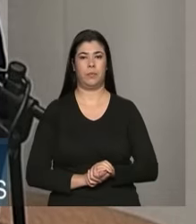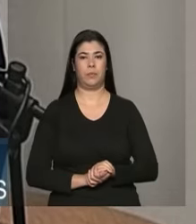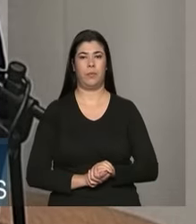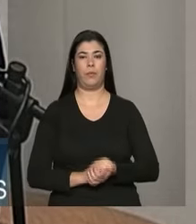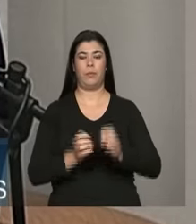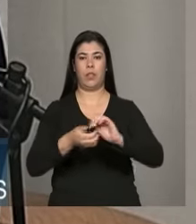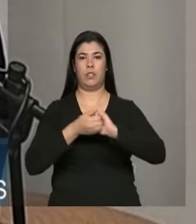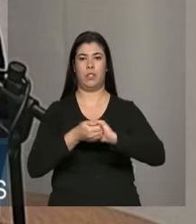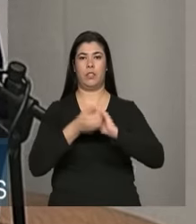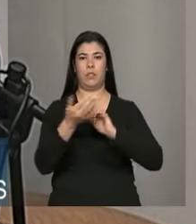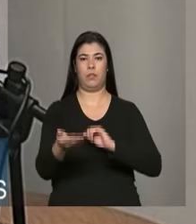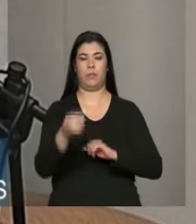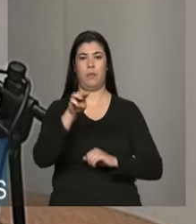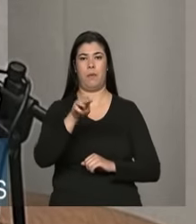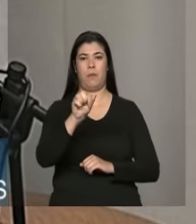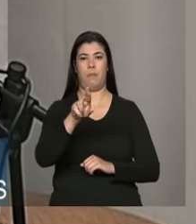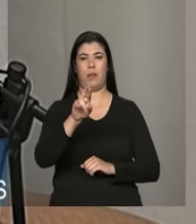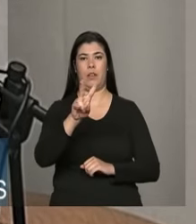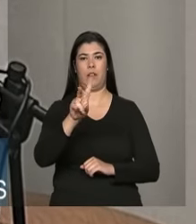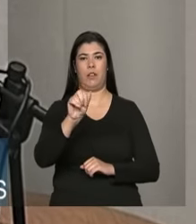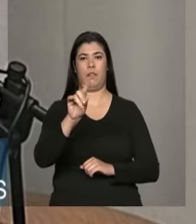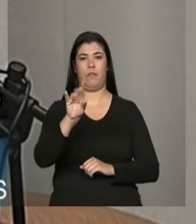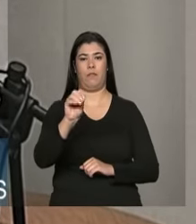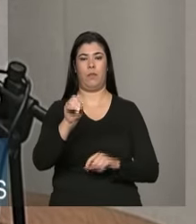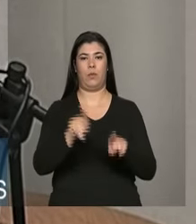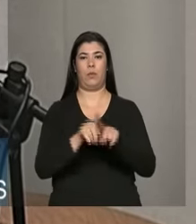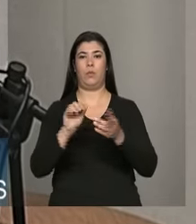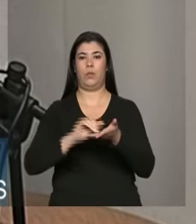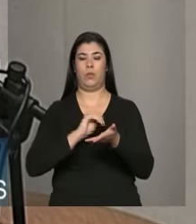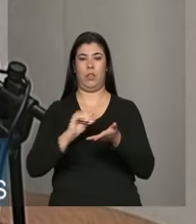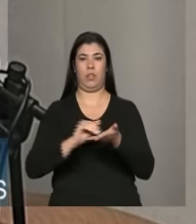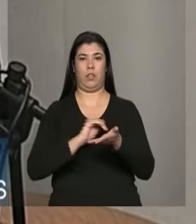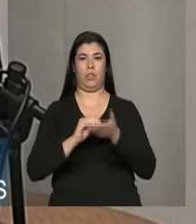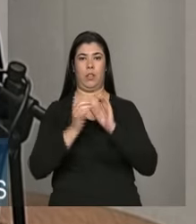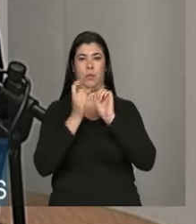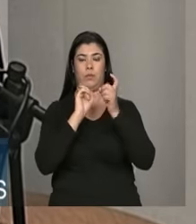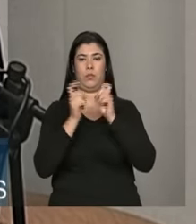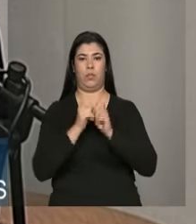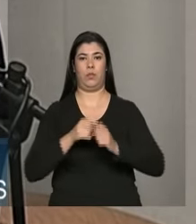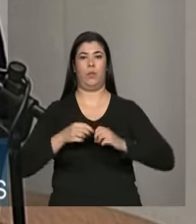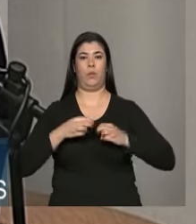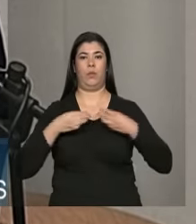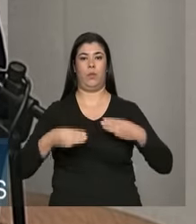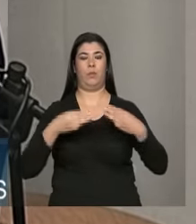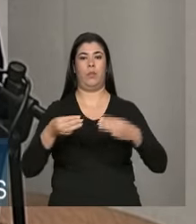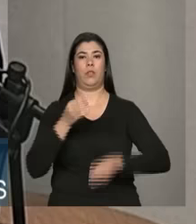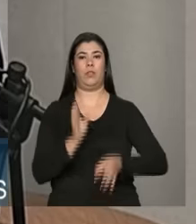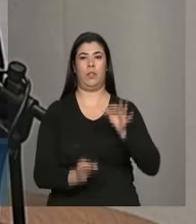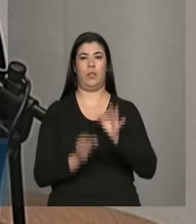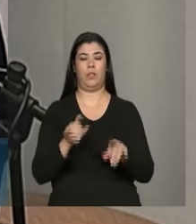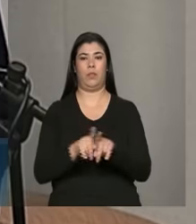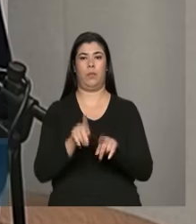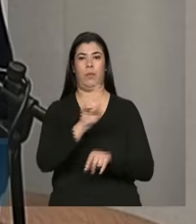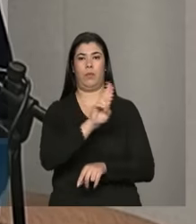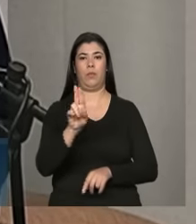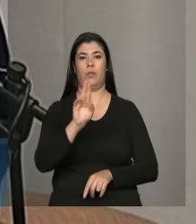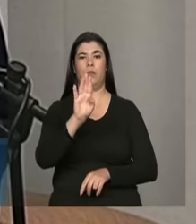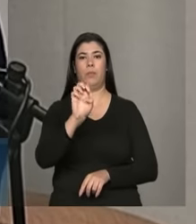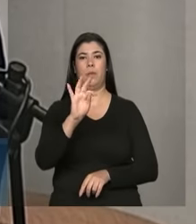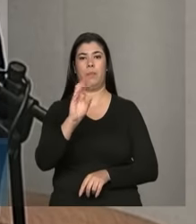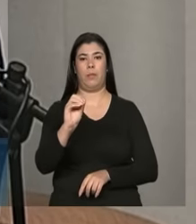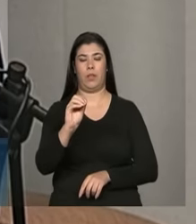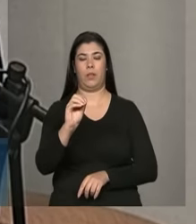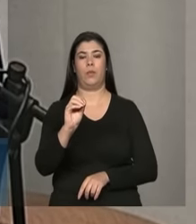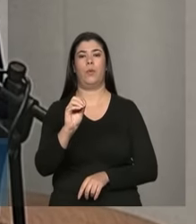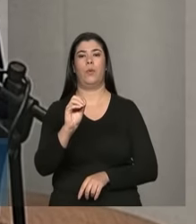queria saudar o Marivaldo Pereira secretário executivo do Ministério da Justiça Beto Vasconcelos secretário Nacional